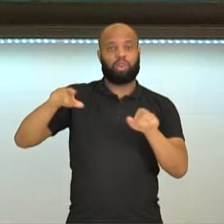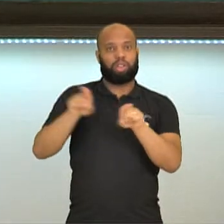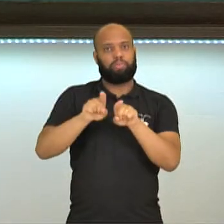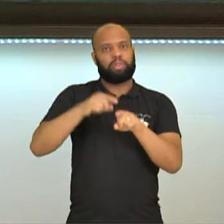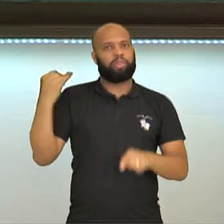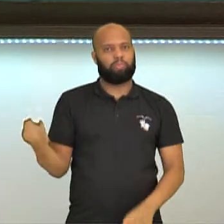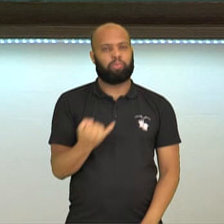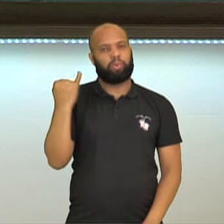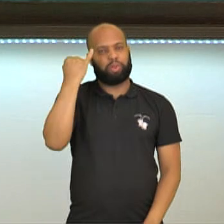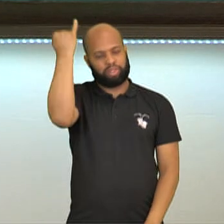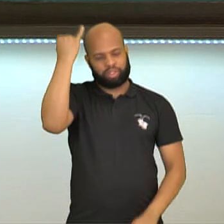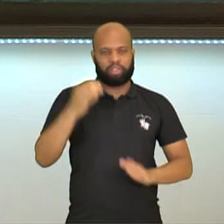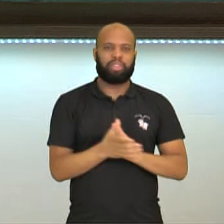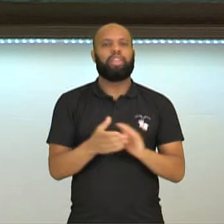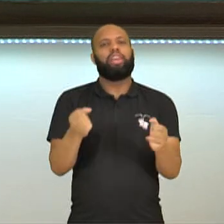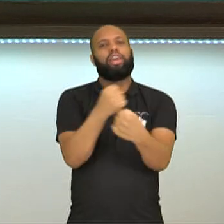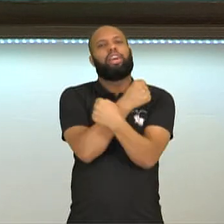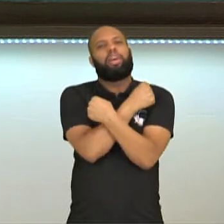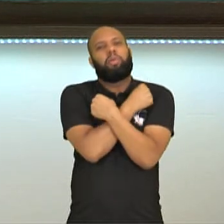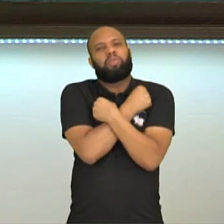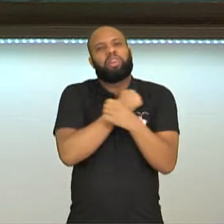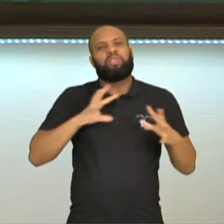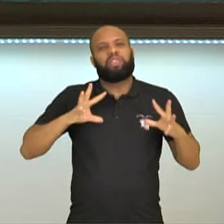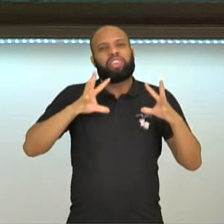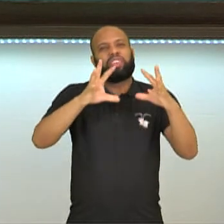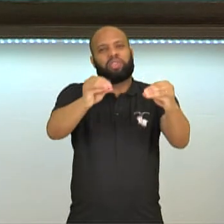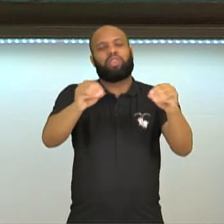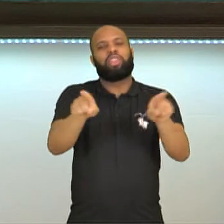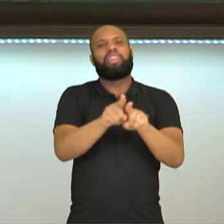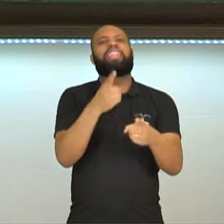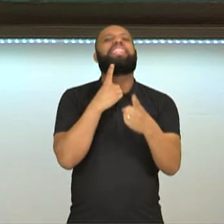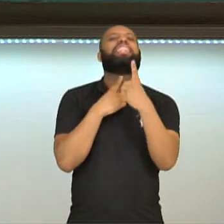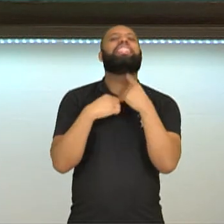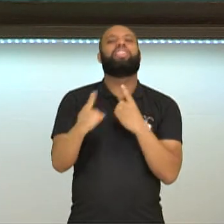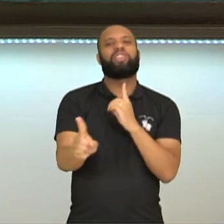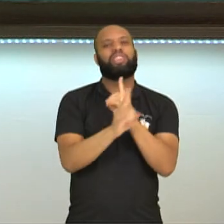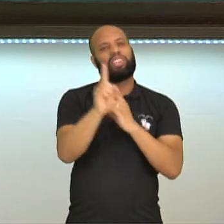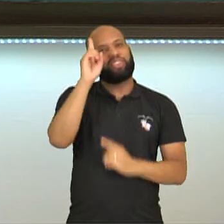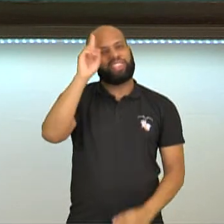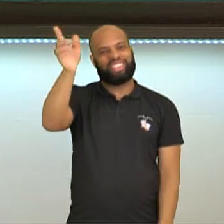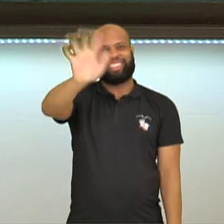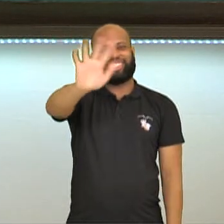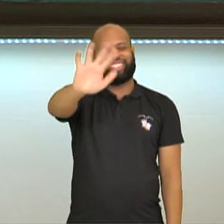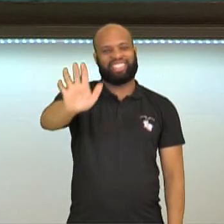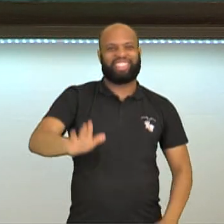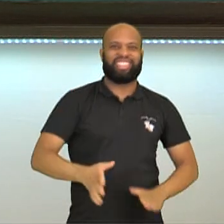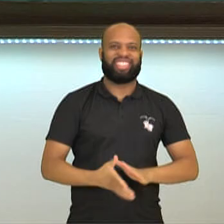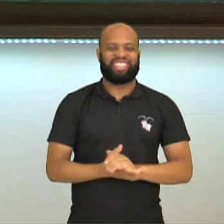Deixo aqui com todos vocês um abraço carinhoso e um sincero desejo de reencontro. Até mais!